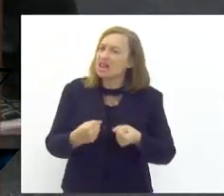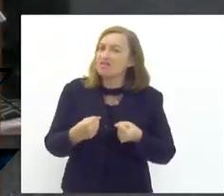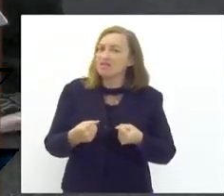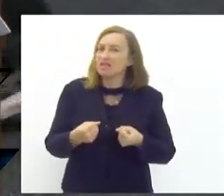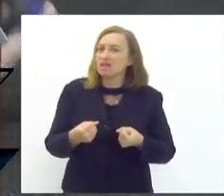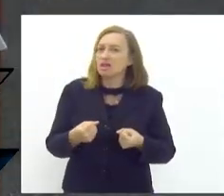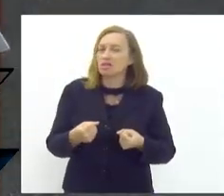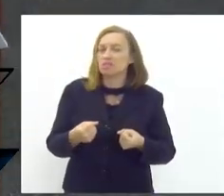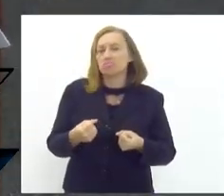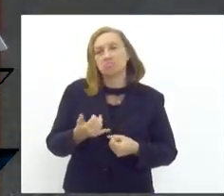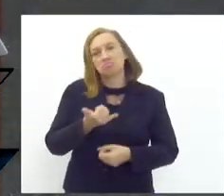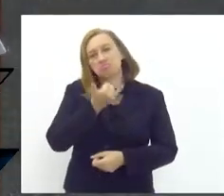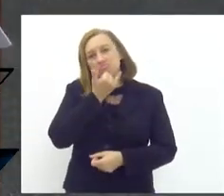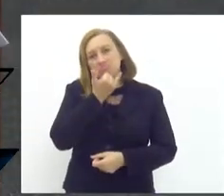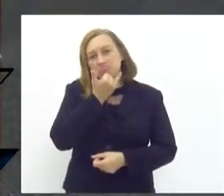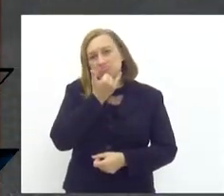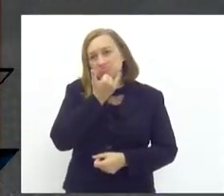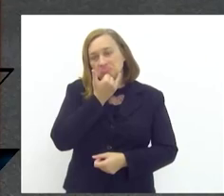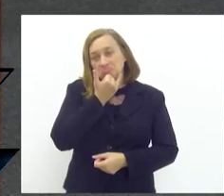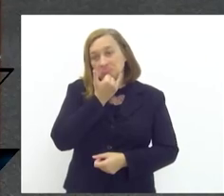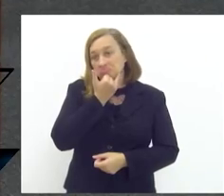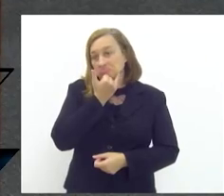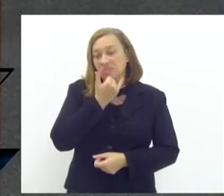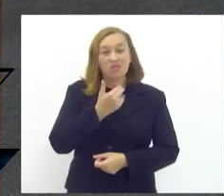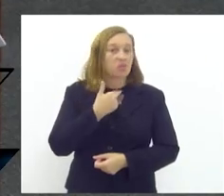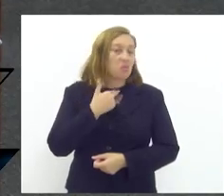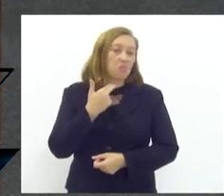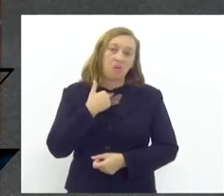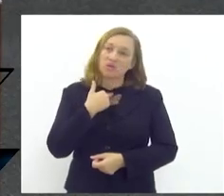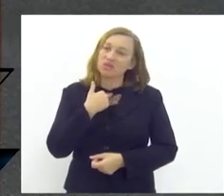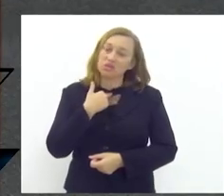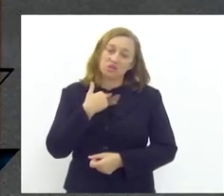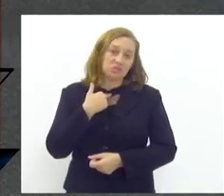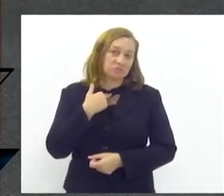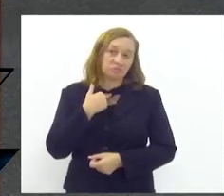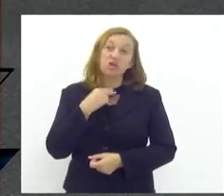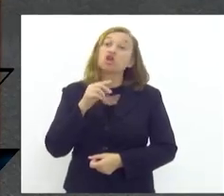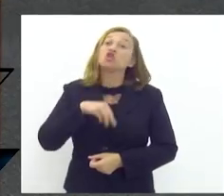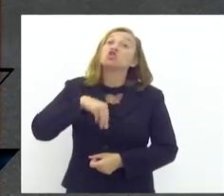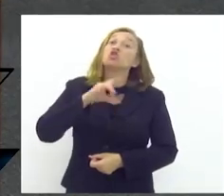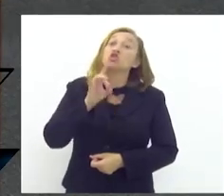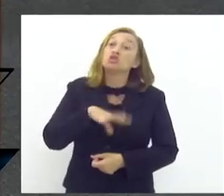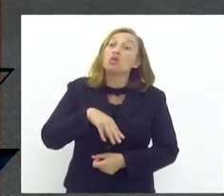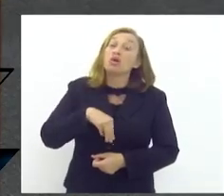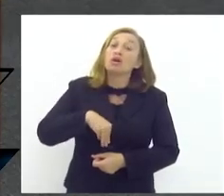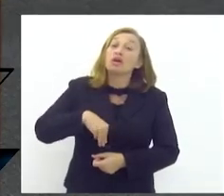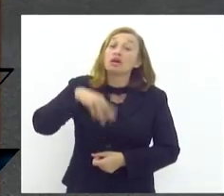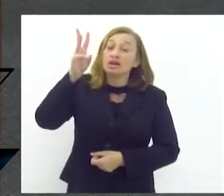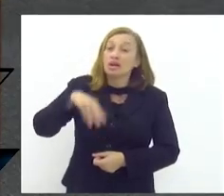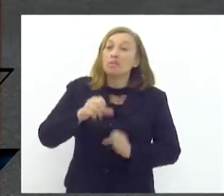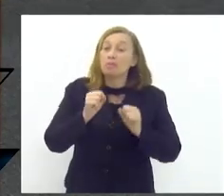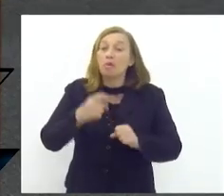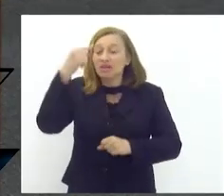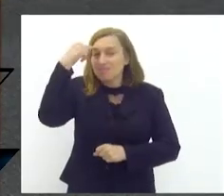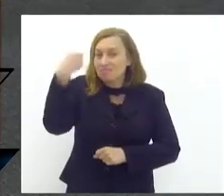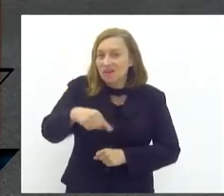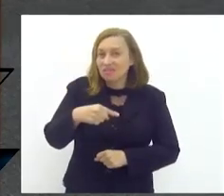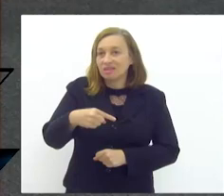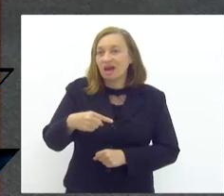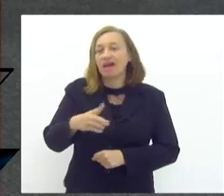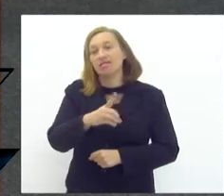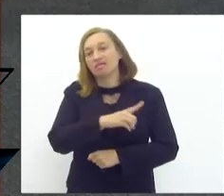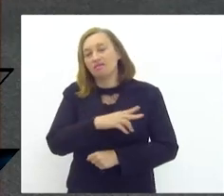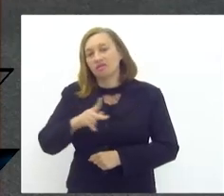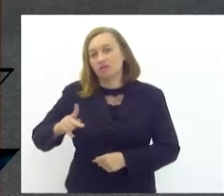defesa Me perdoe mas é uma precisão jurídica quem pode fazer isso é a defensoria pública